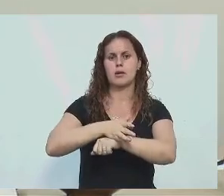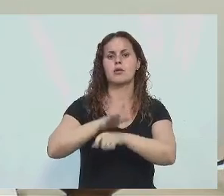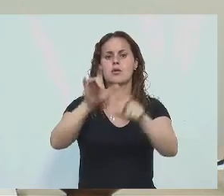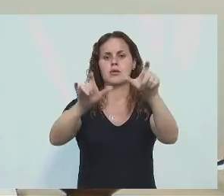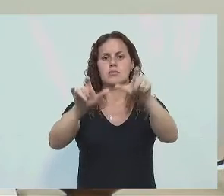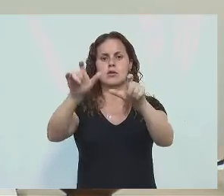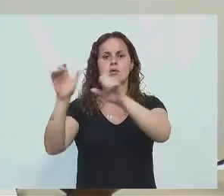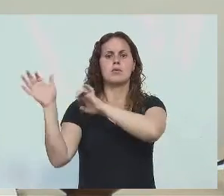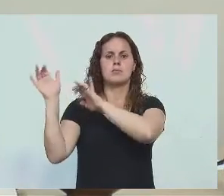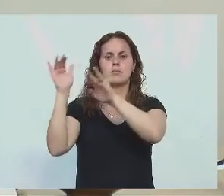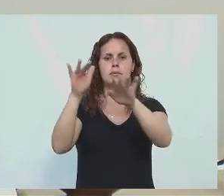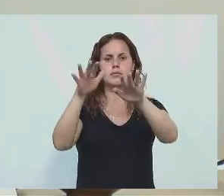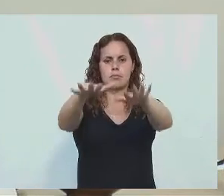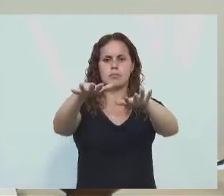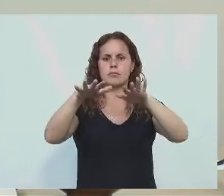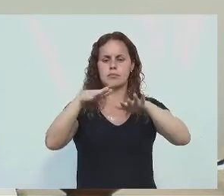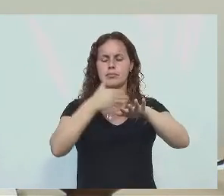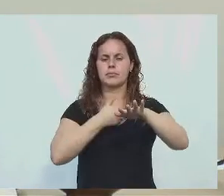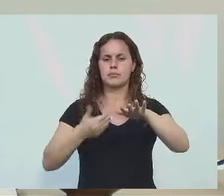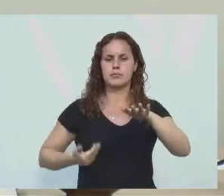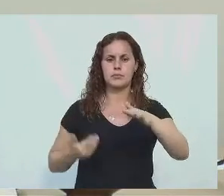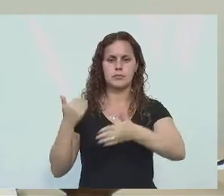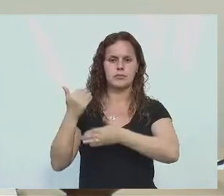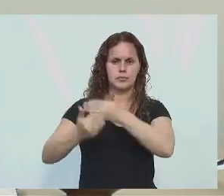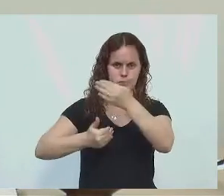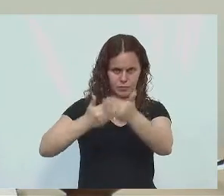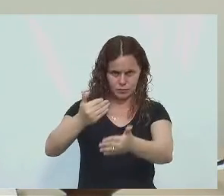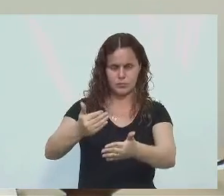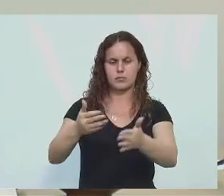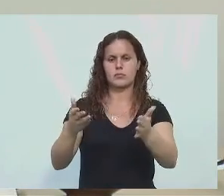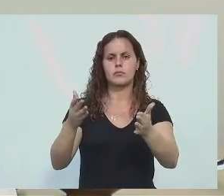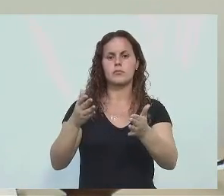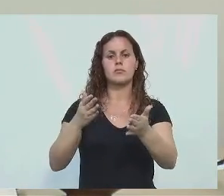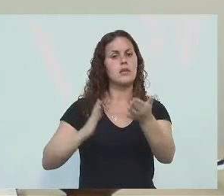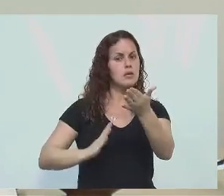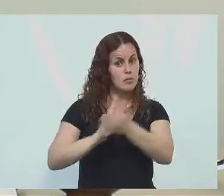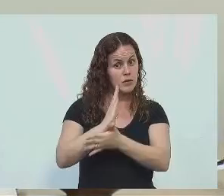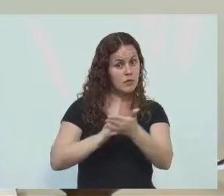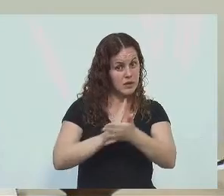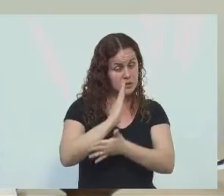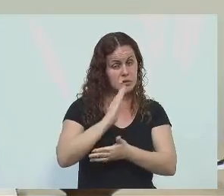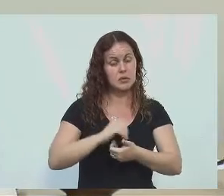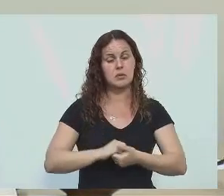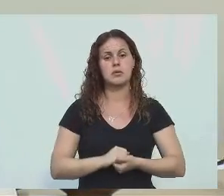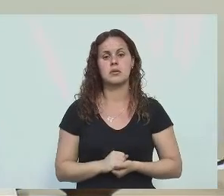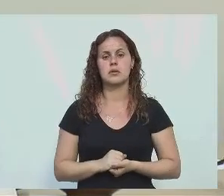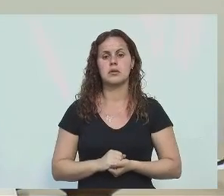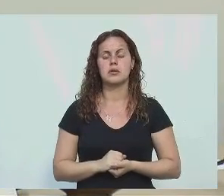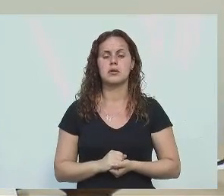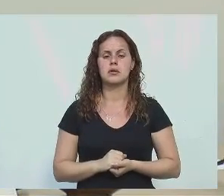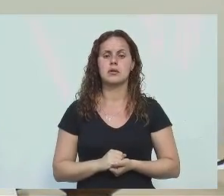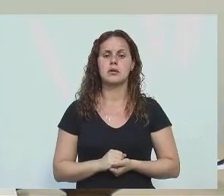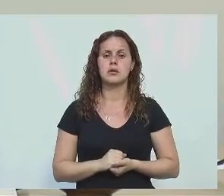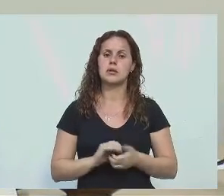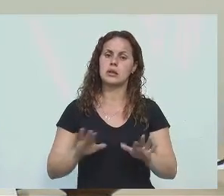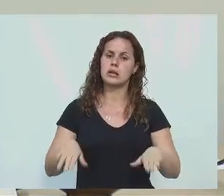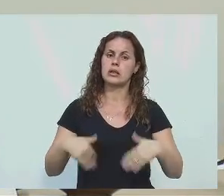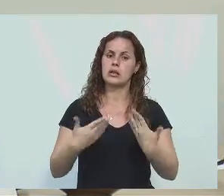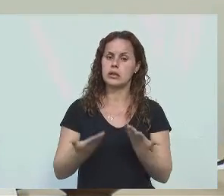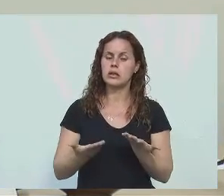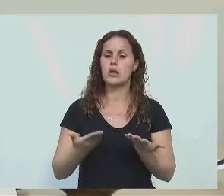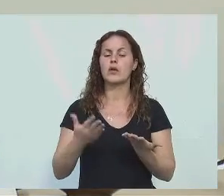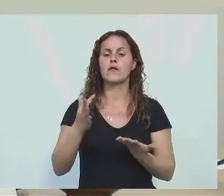população em relação aos processos. Encaminho aqui, né, para aprovação, também acredito que será unânime, e deixando aí para os